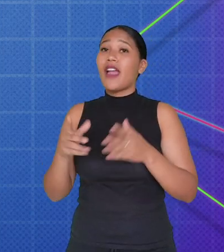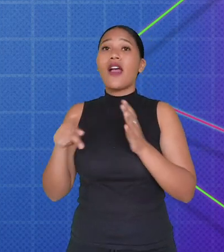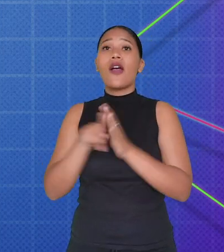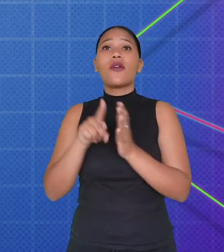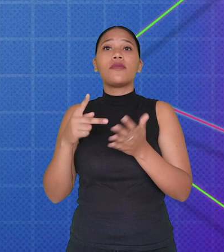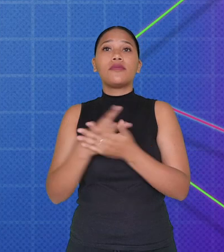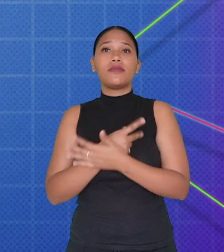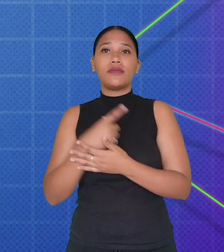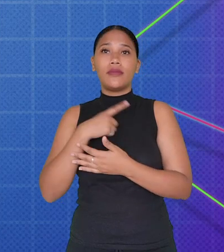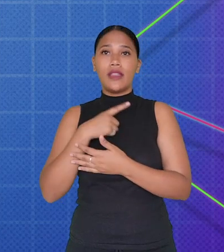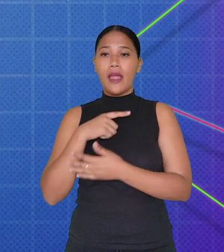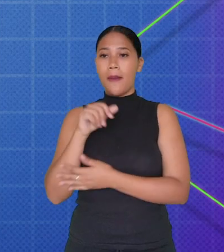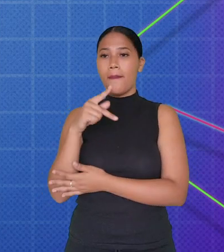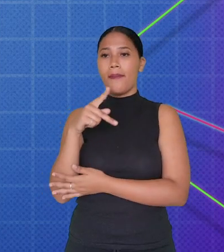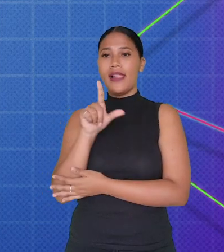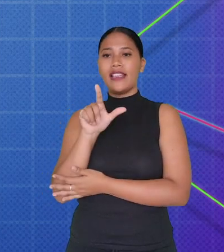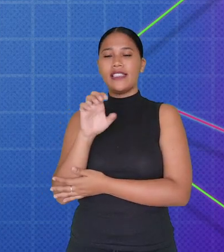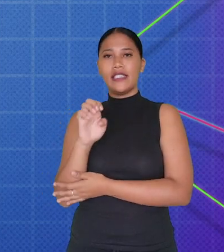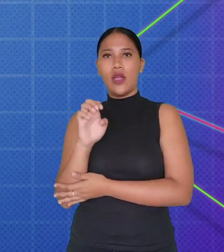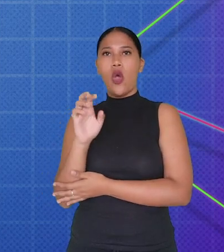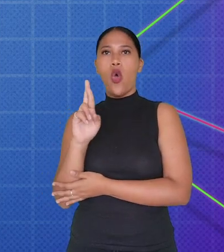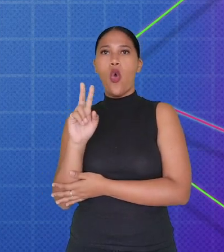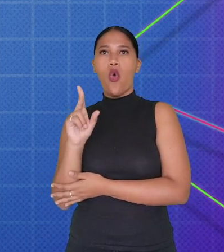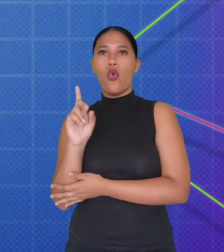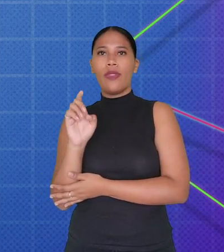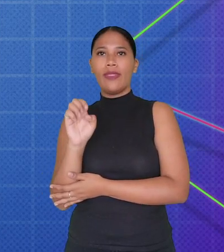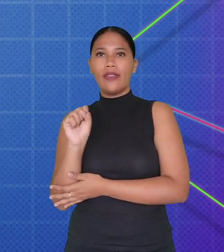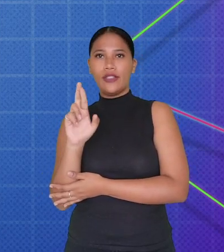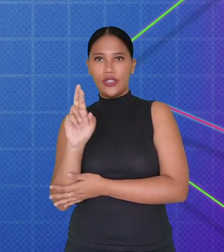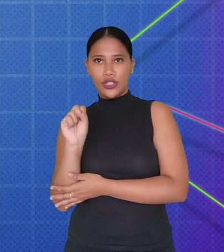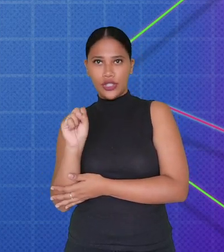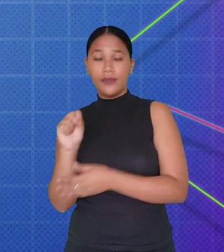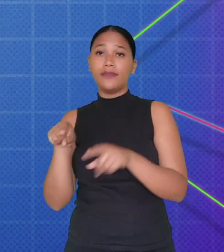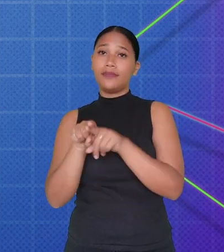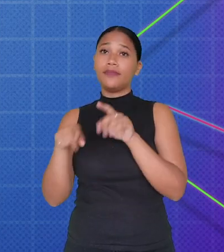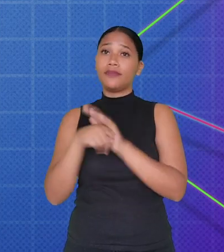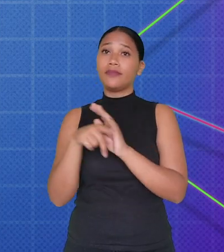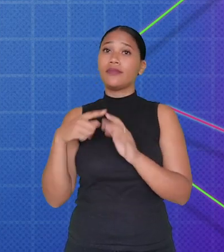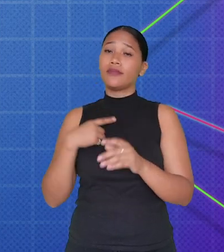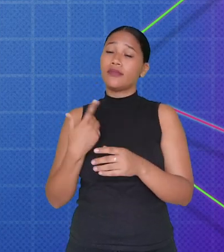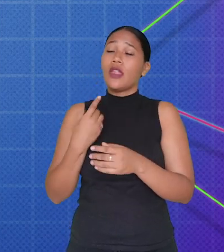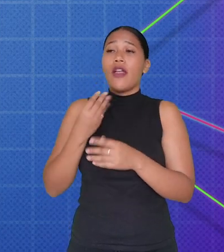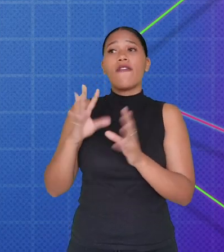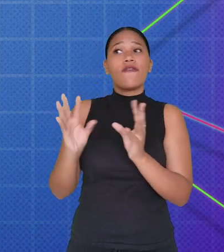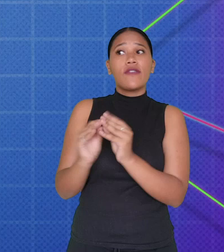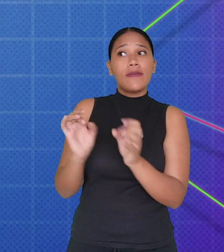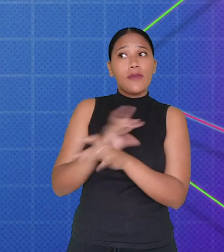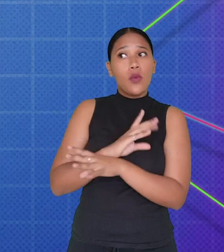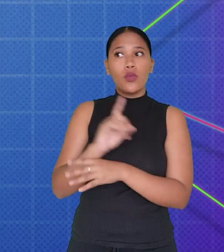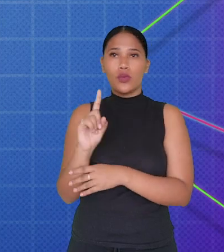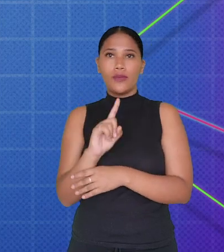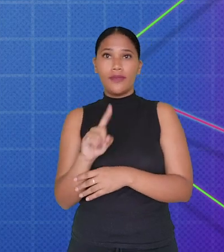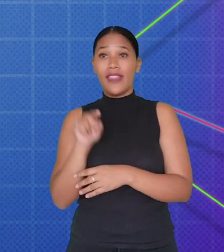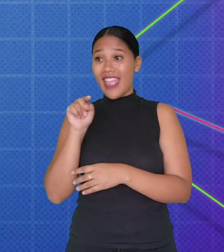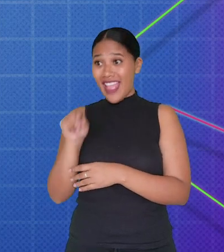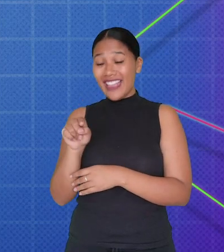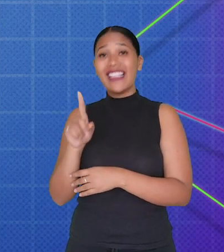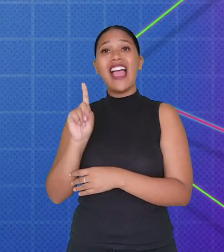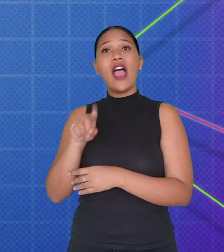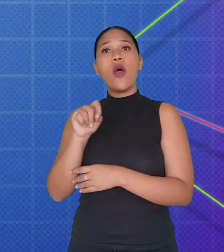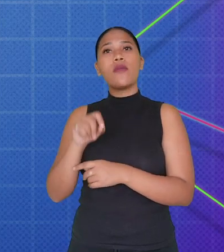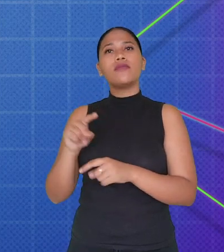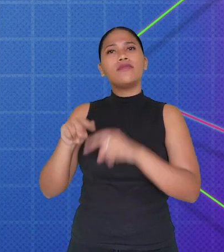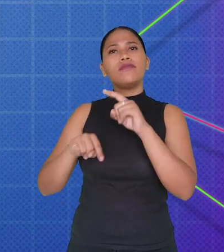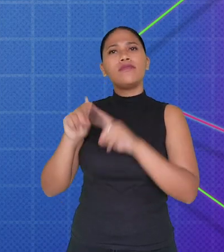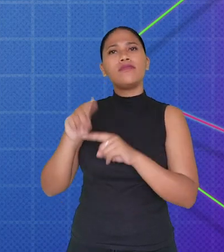desenvolvedores utilizam Place holders para substituir modelos e access que ainda não foram finalizados esses splace